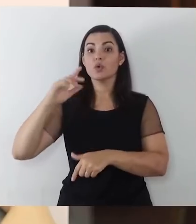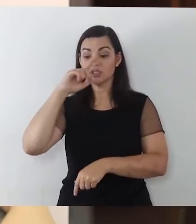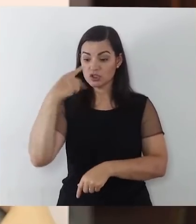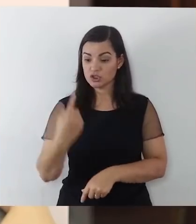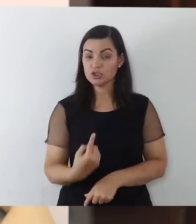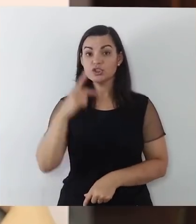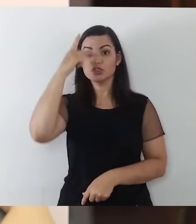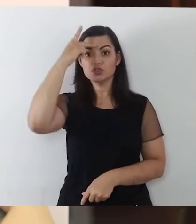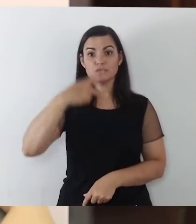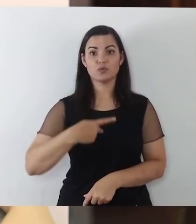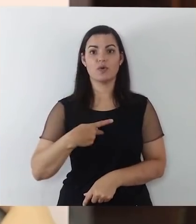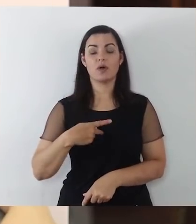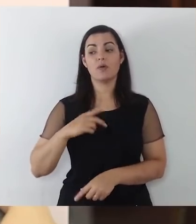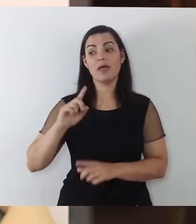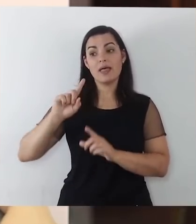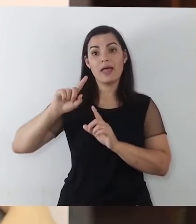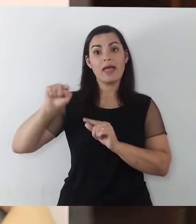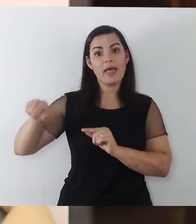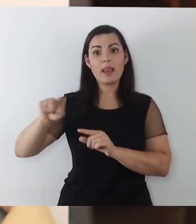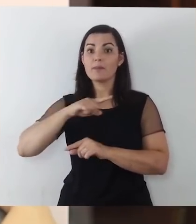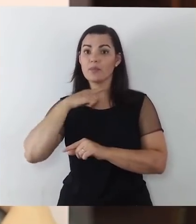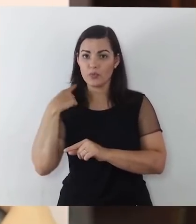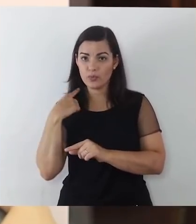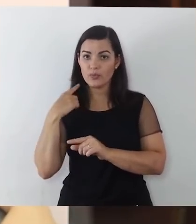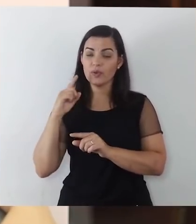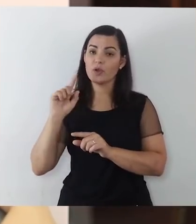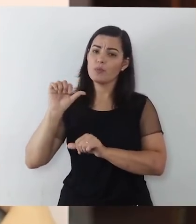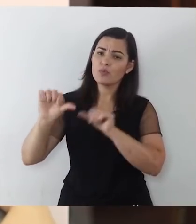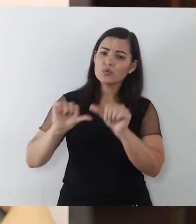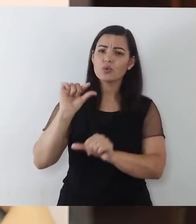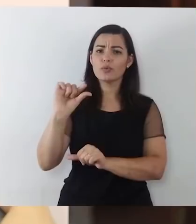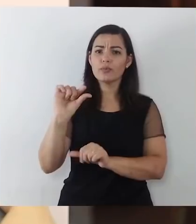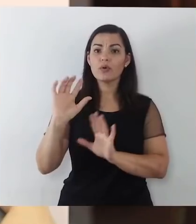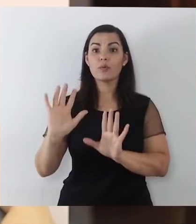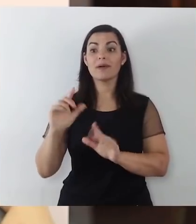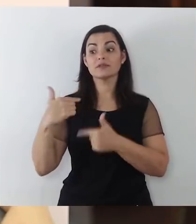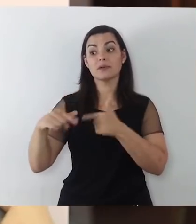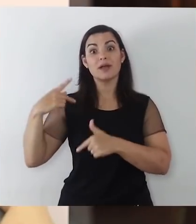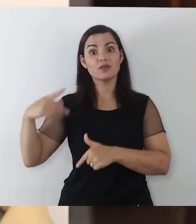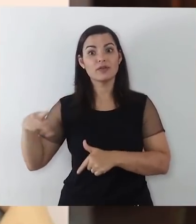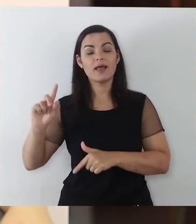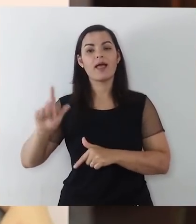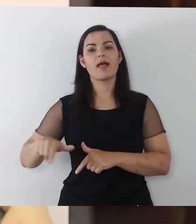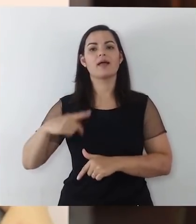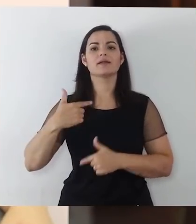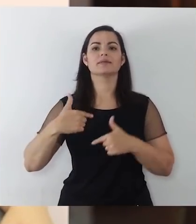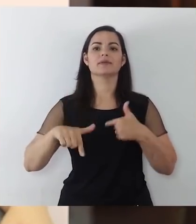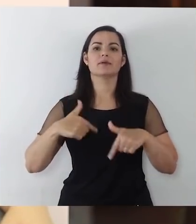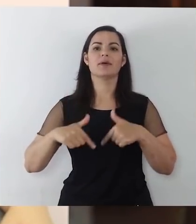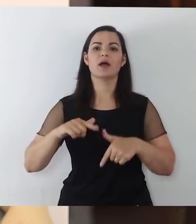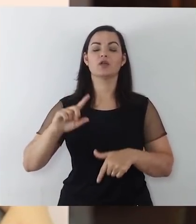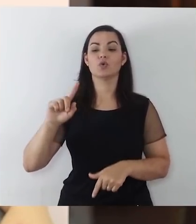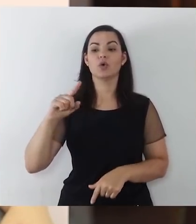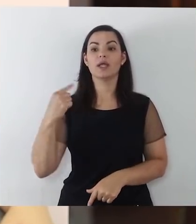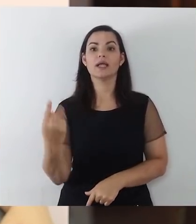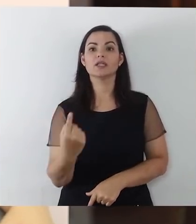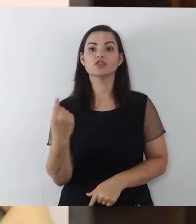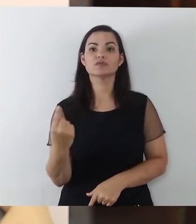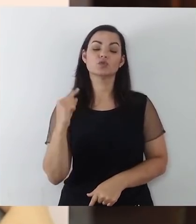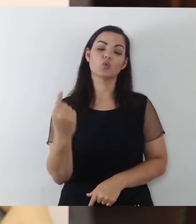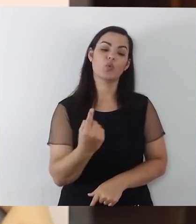tudo isso. Só que eu já falei demais. Eu quero deixar duas pessoas que nós convidamos hoje para falar um